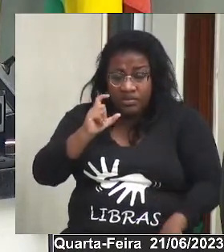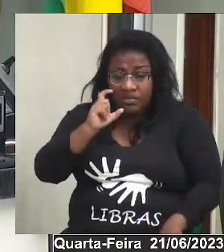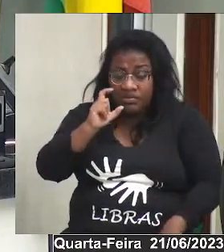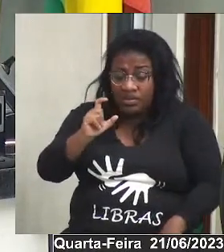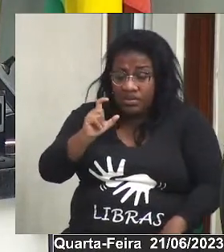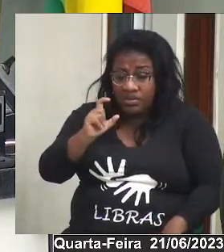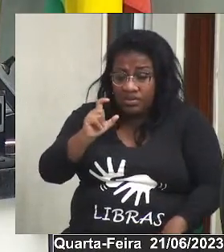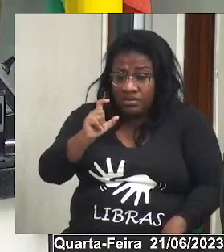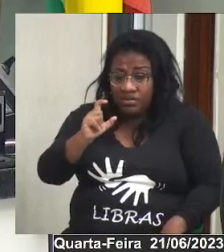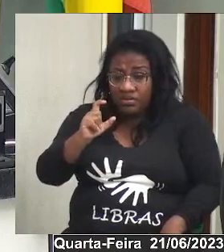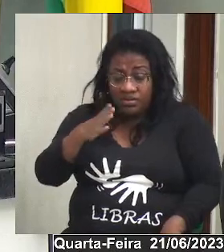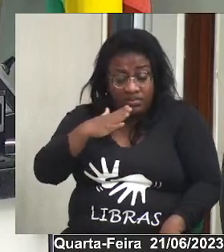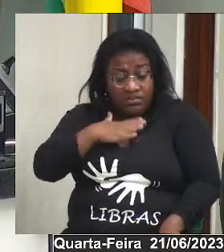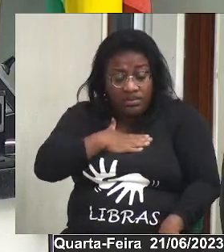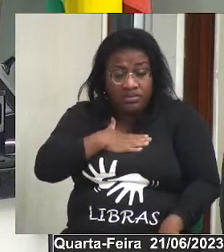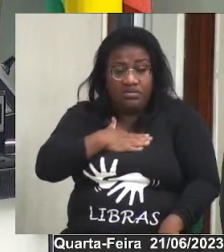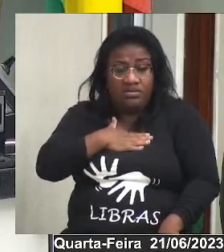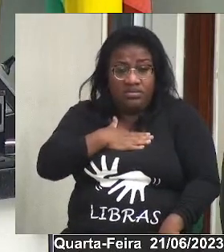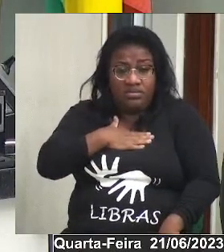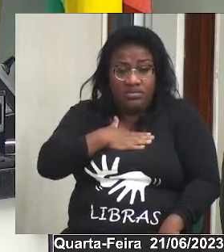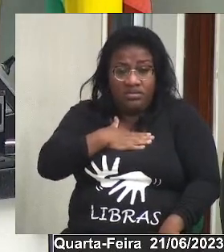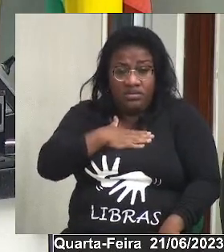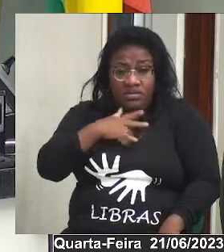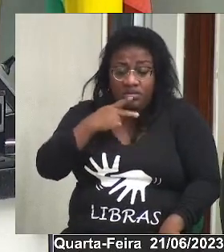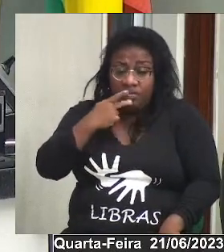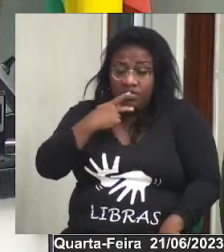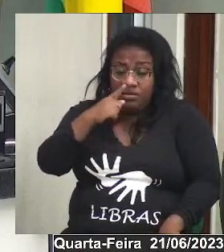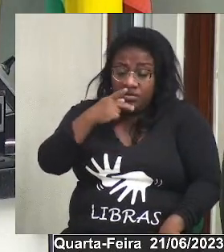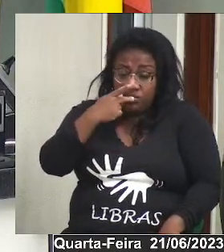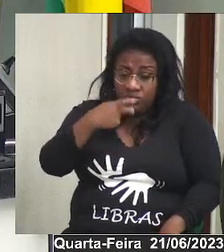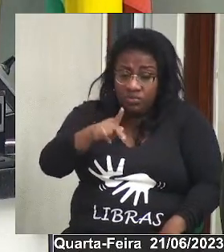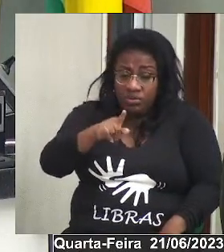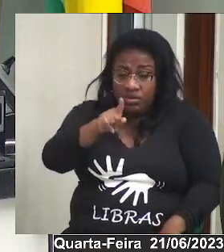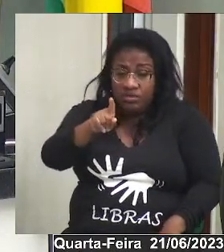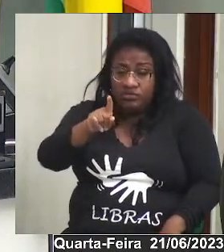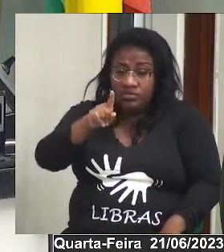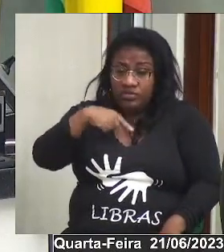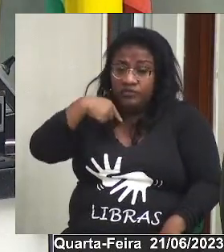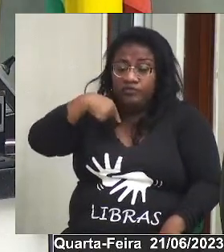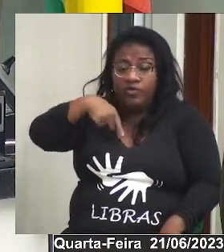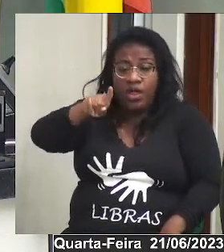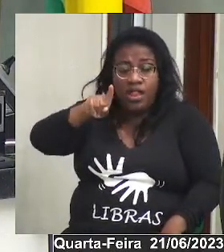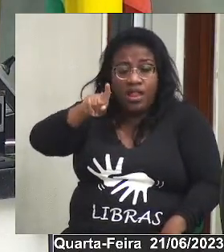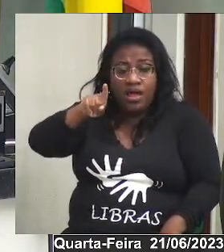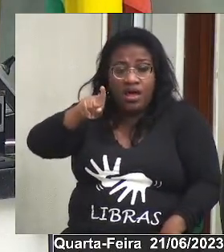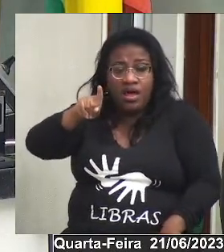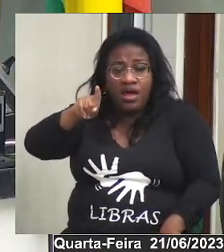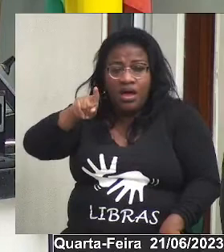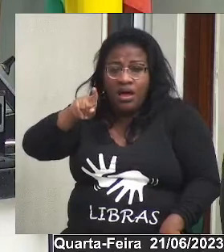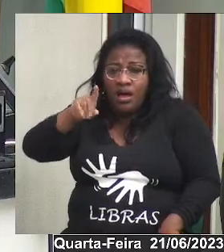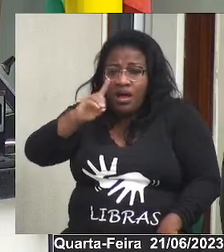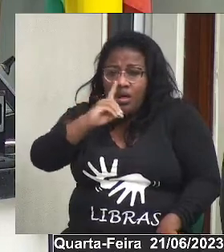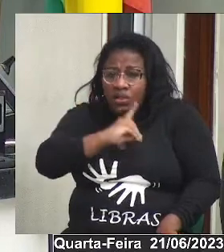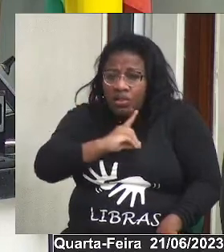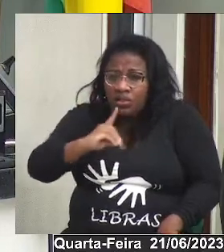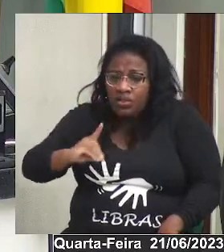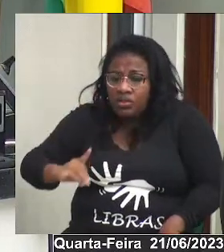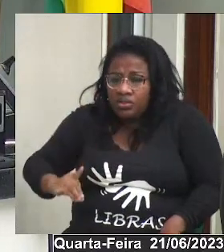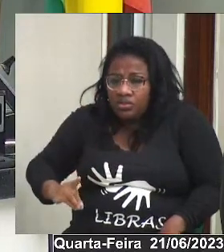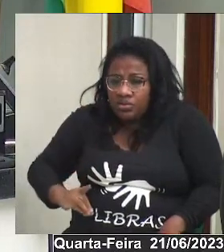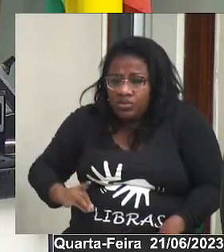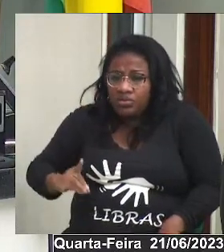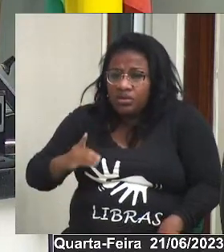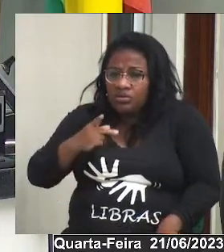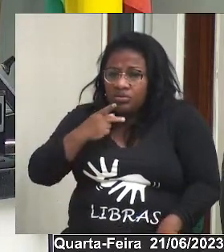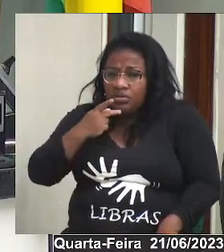As palavras são prioridade sua. O senhor falou. O senhor foi parar na rede, da rede nacional. Um deputado mandou um recado para o